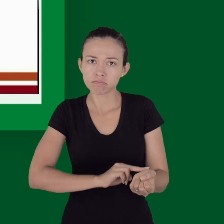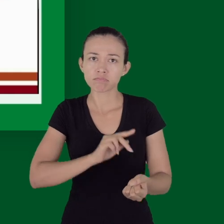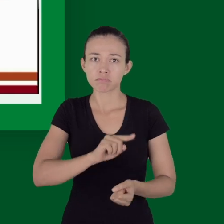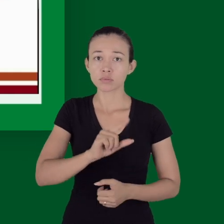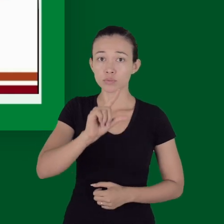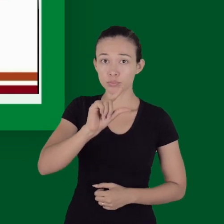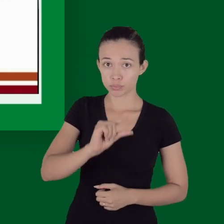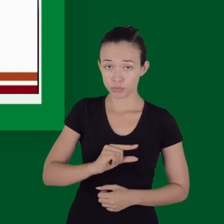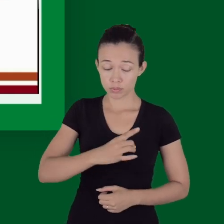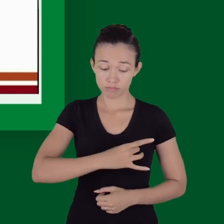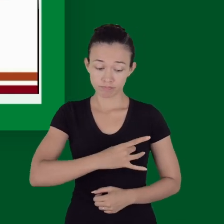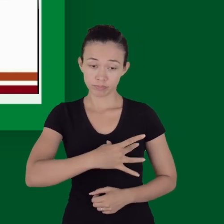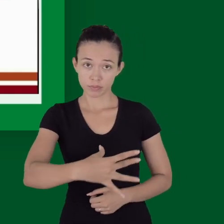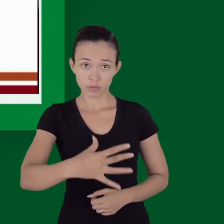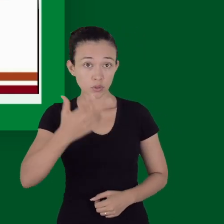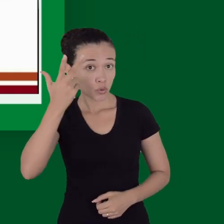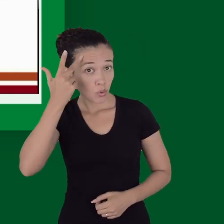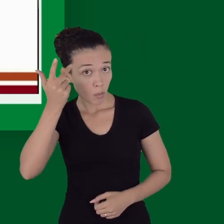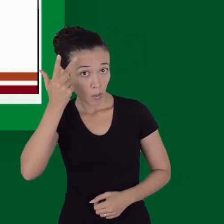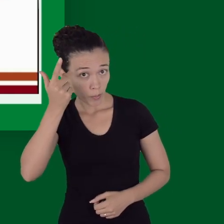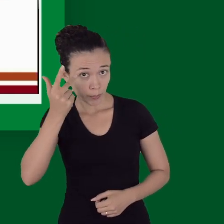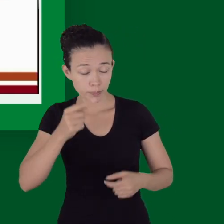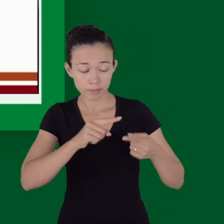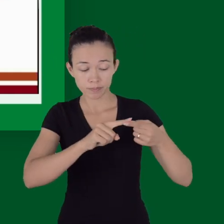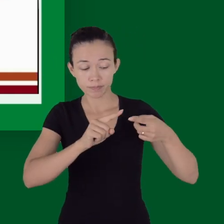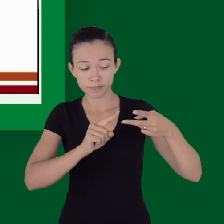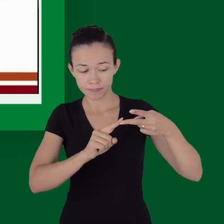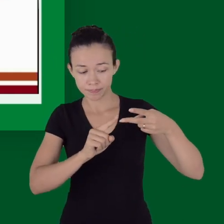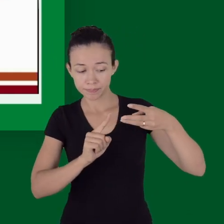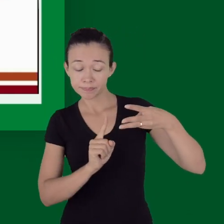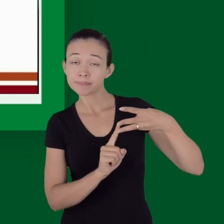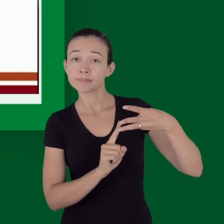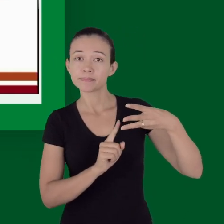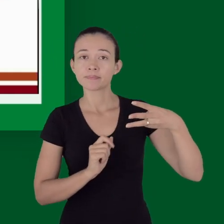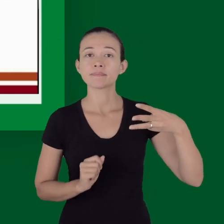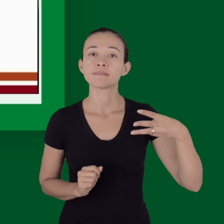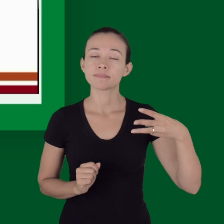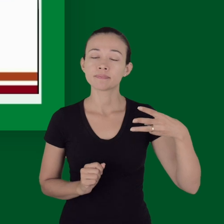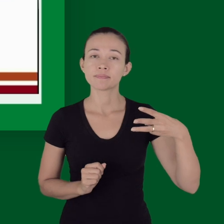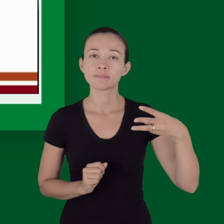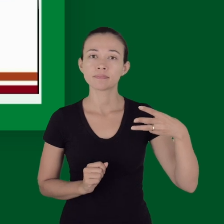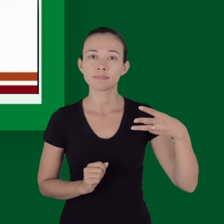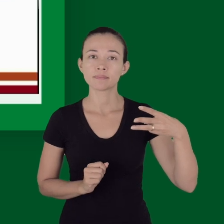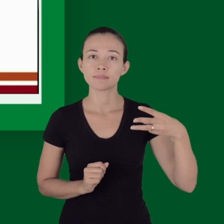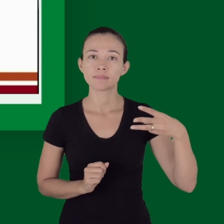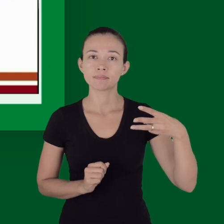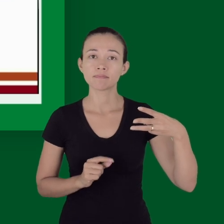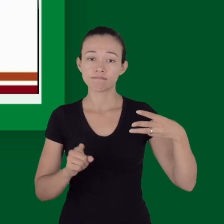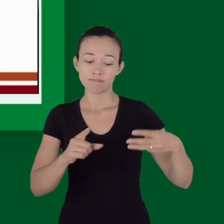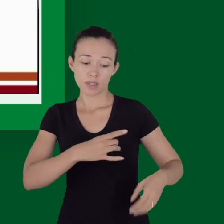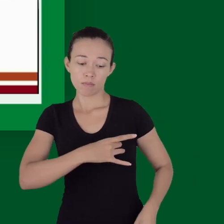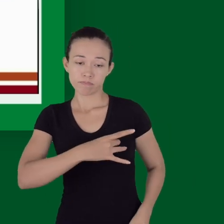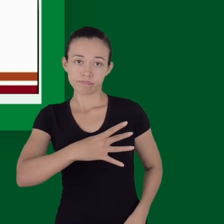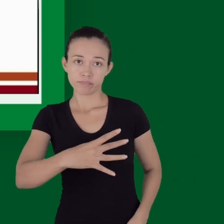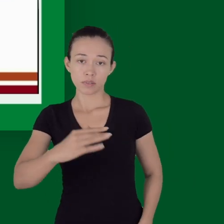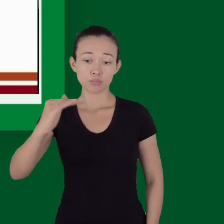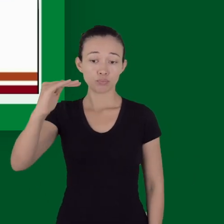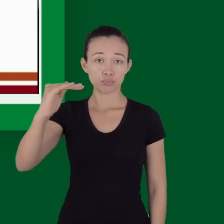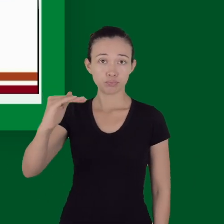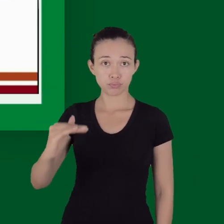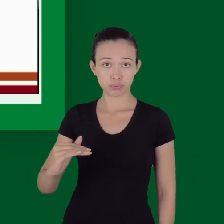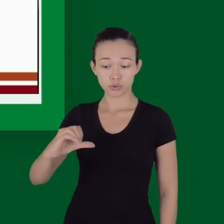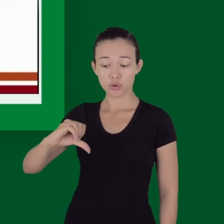pulso com com uma pressão arterial sistólica normal na classe três eh a gente tem uma redução da pressão